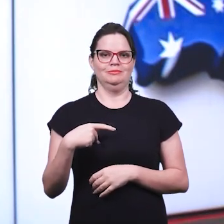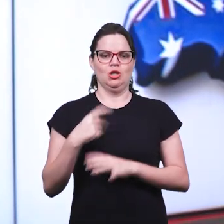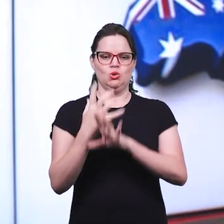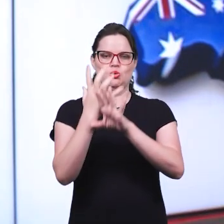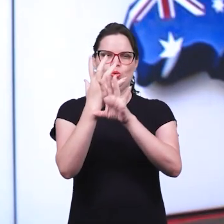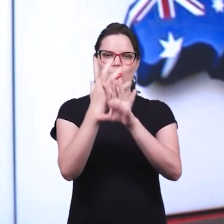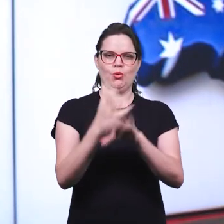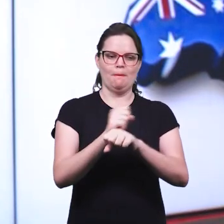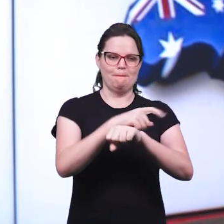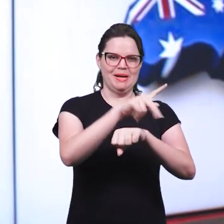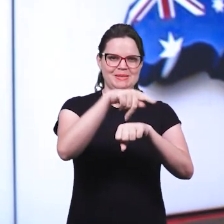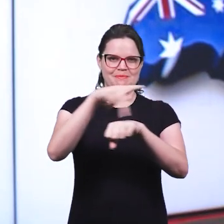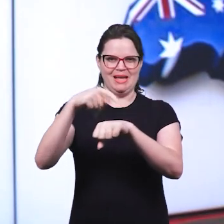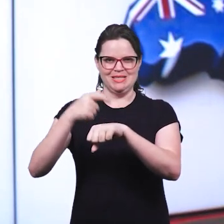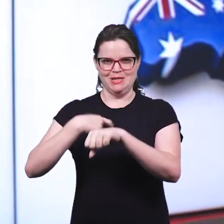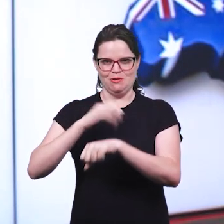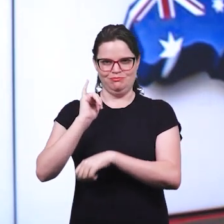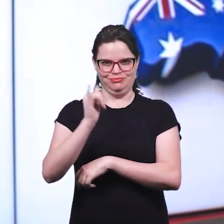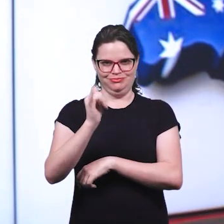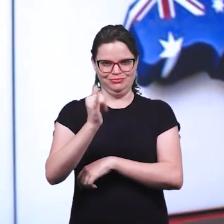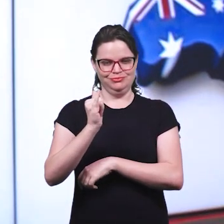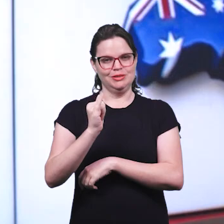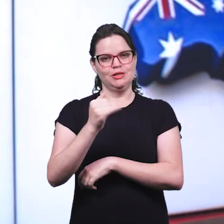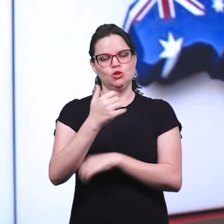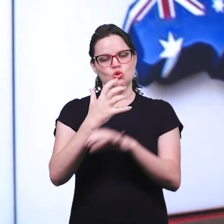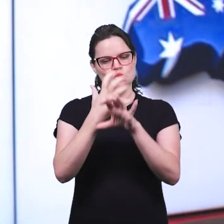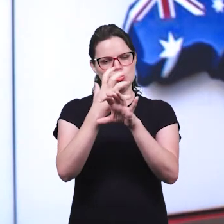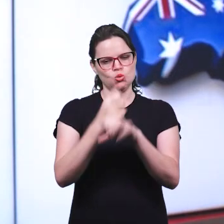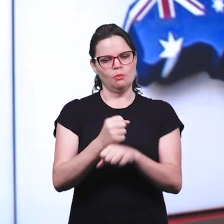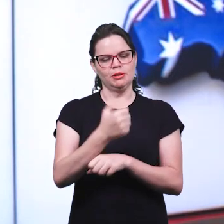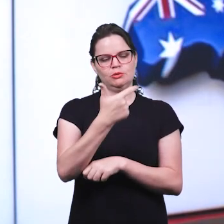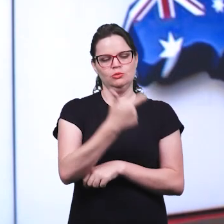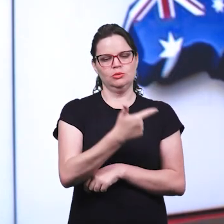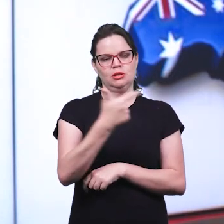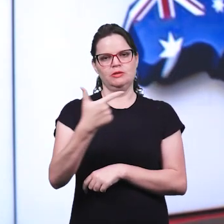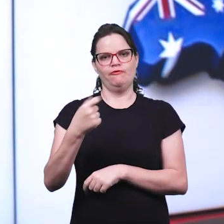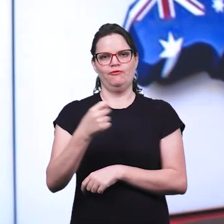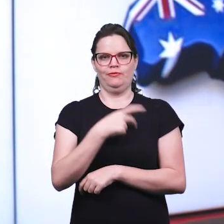que eu mencionei. Mas é interessante